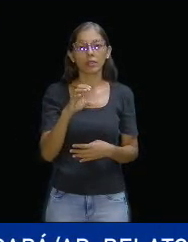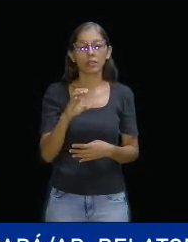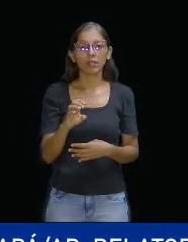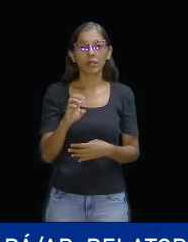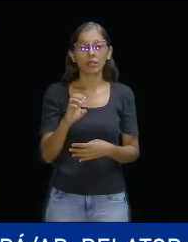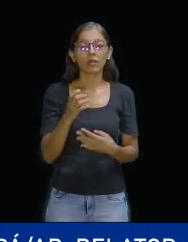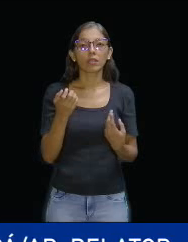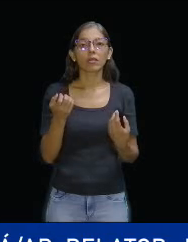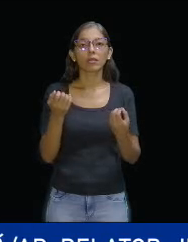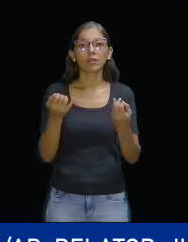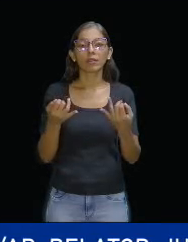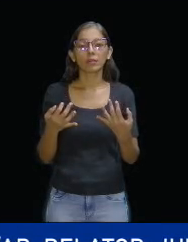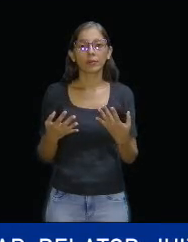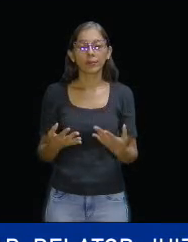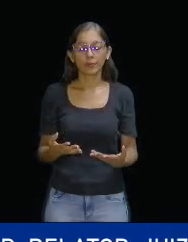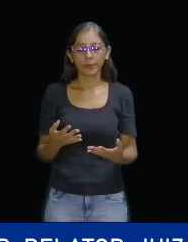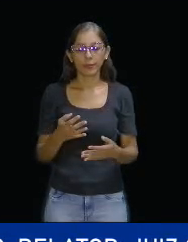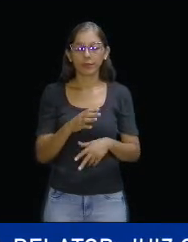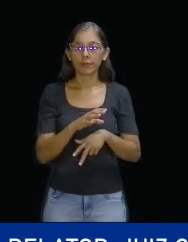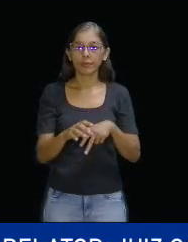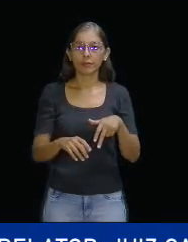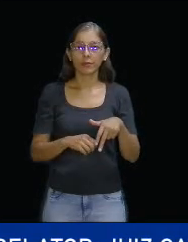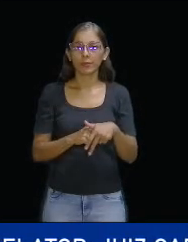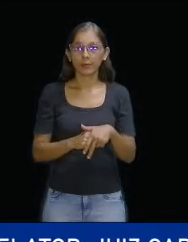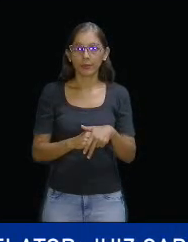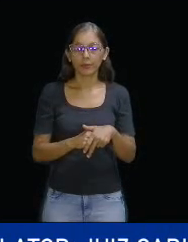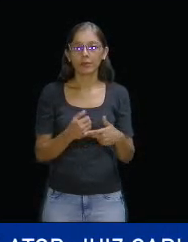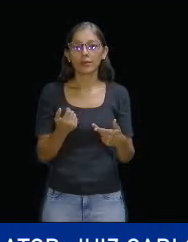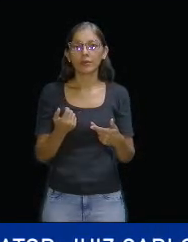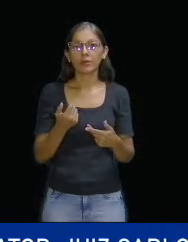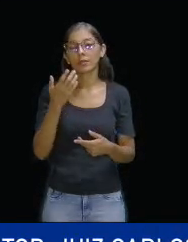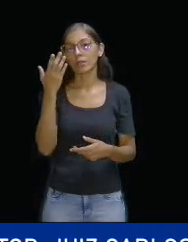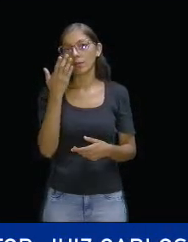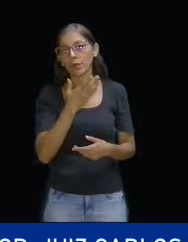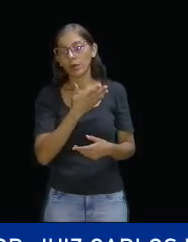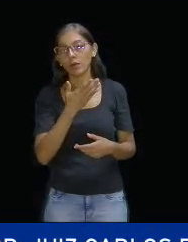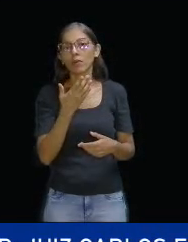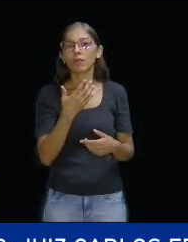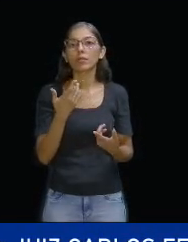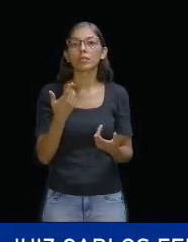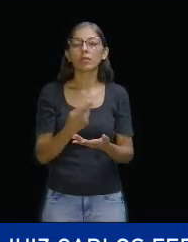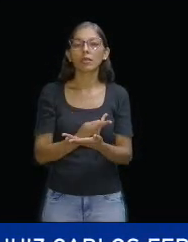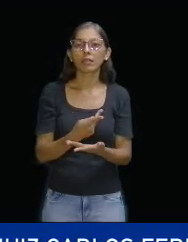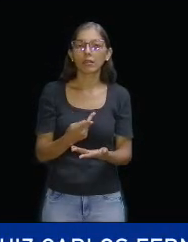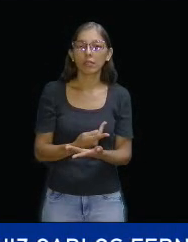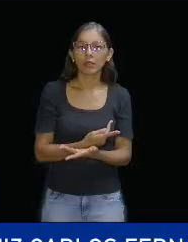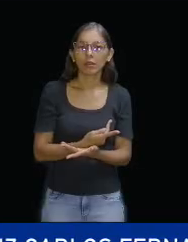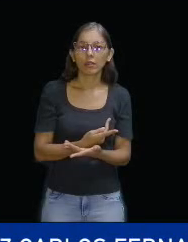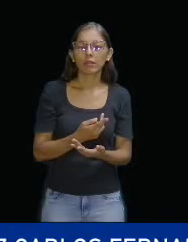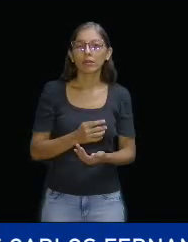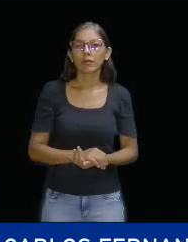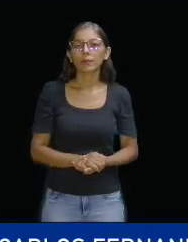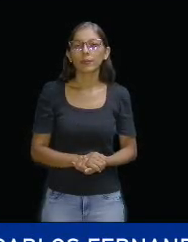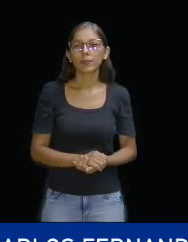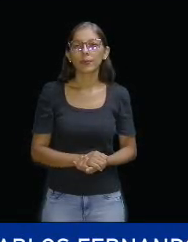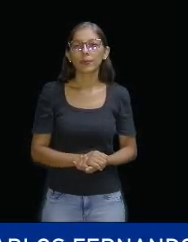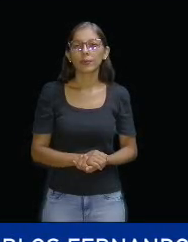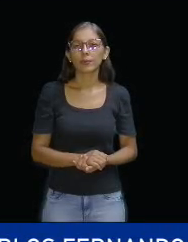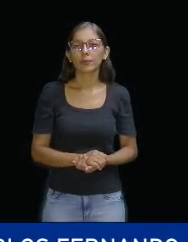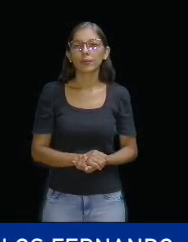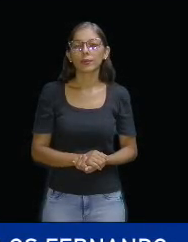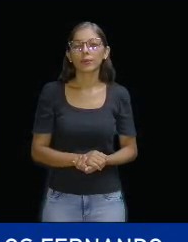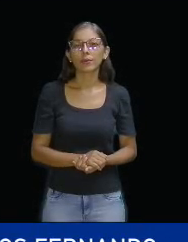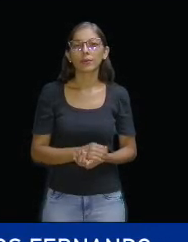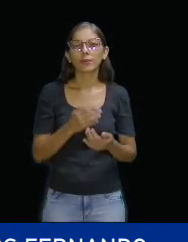a caracterização do abuso exige, além da prova da conduta ilícita, a demonstração de que esta